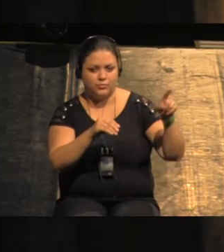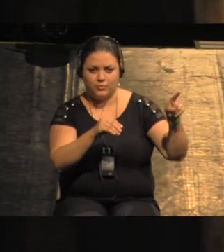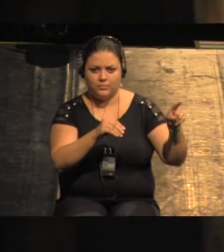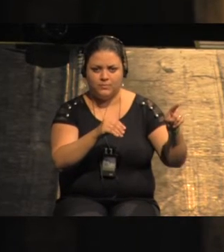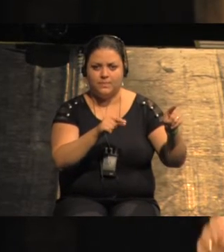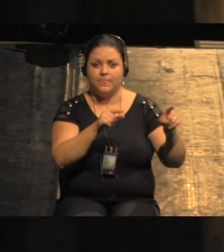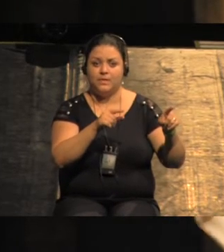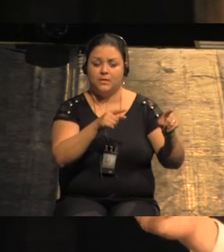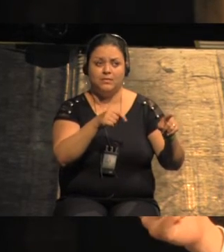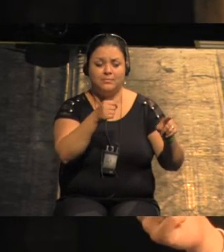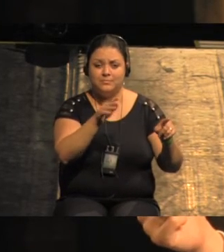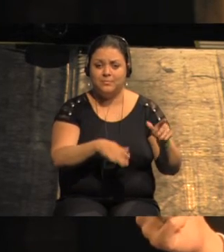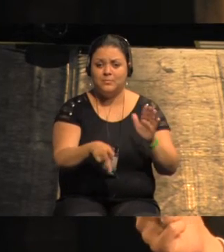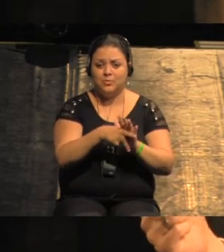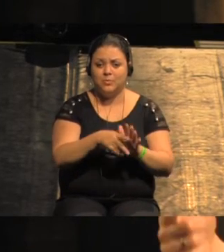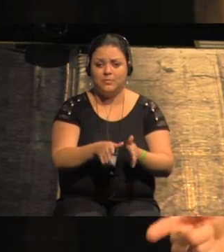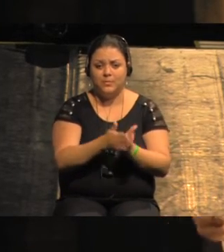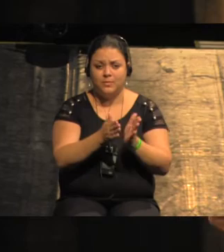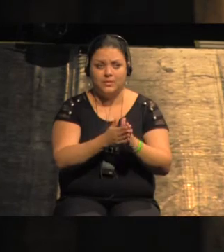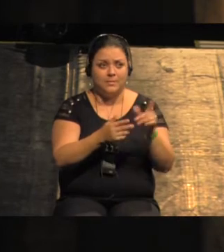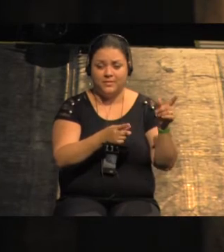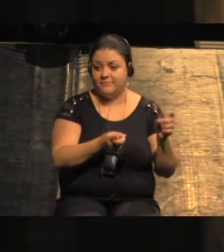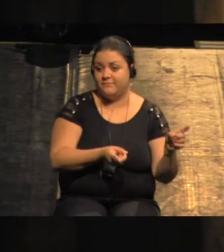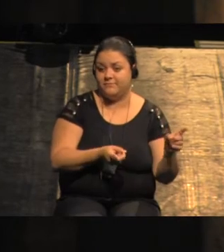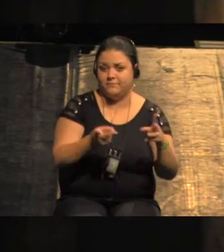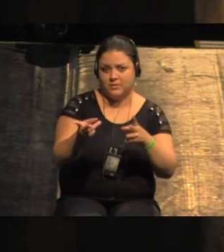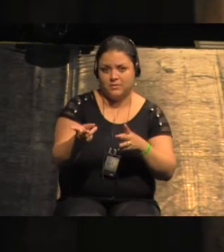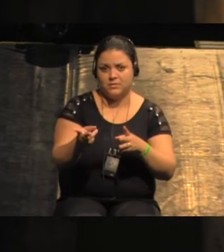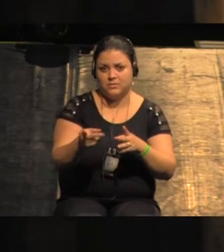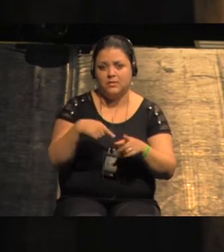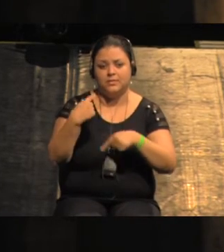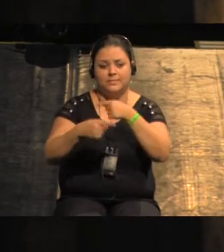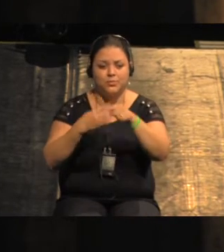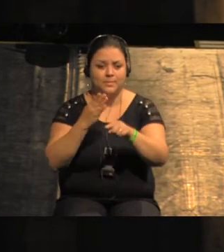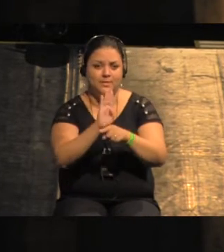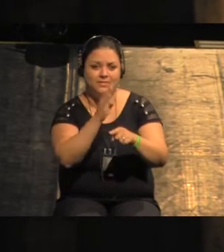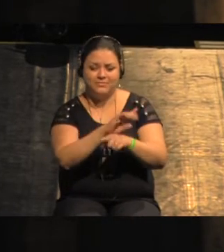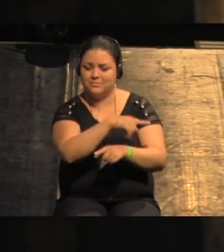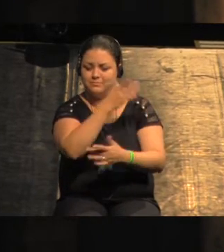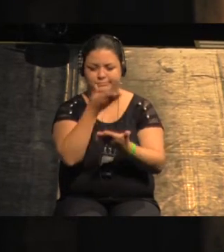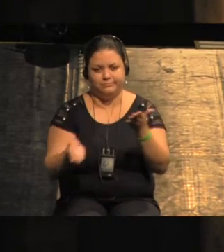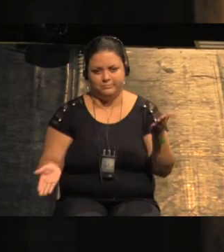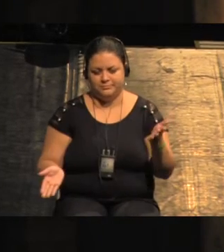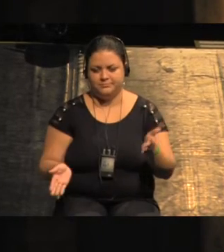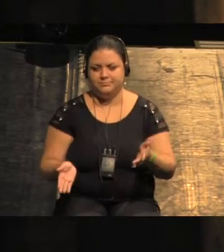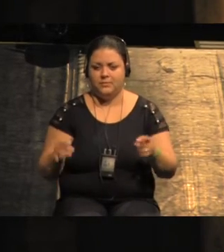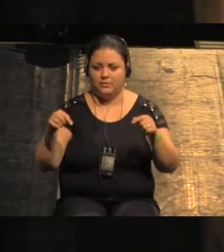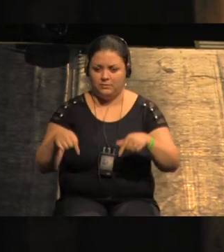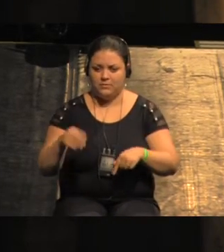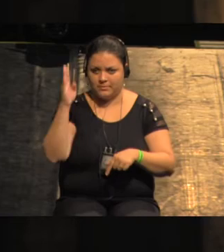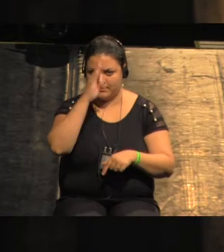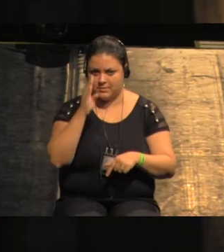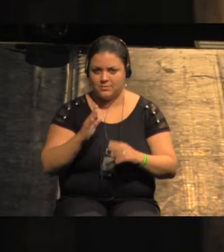vende e faz dinheiro, ele é obrigado a devolver todos os benefícios que ele recebeu para fazer a compra. Então, tem